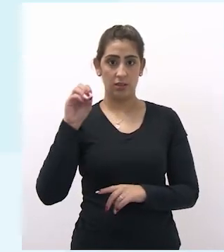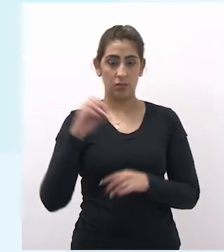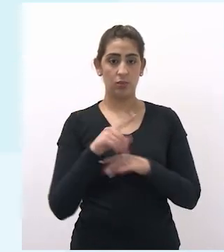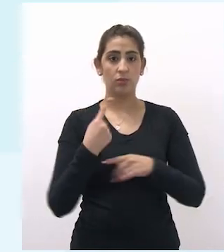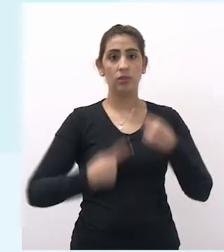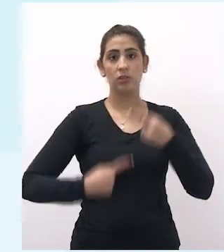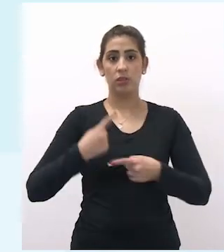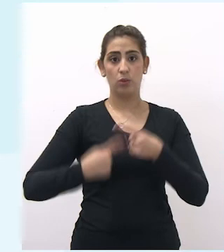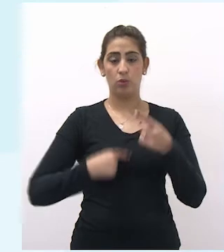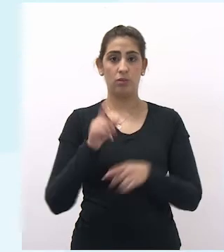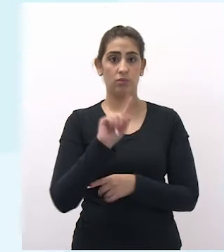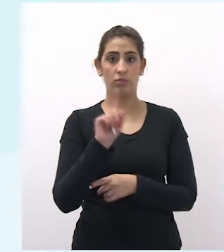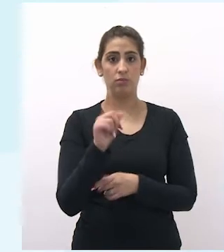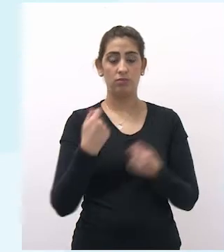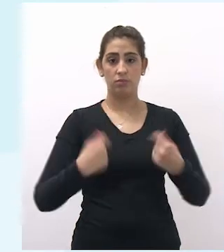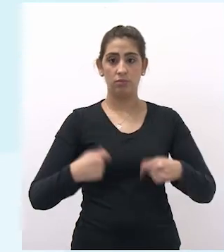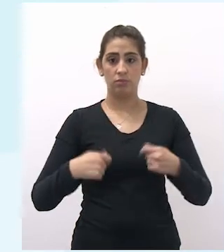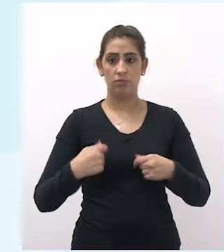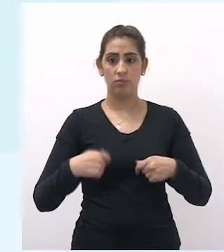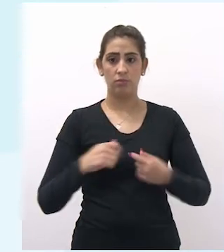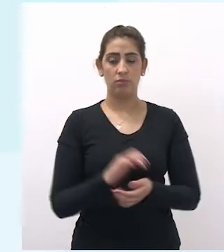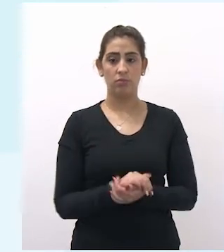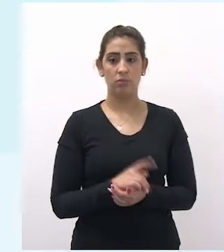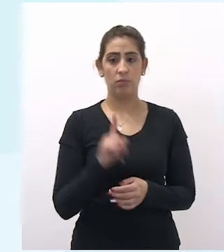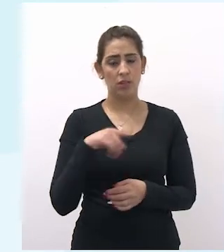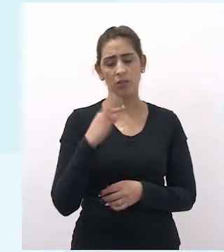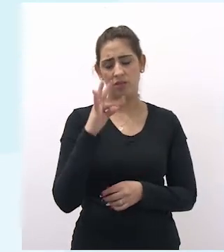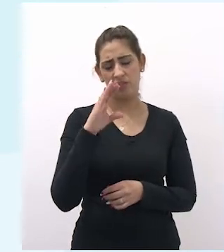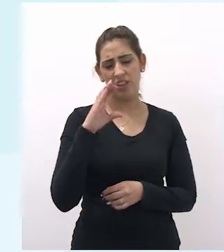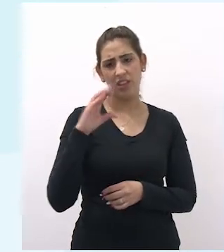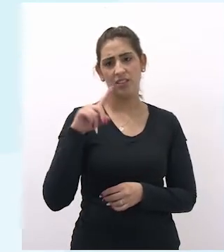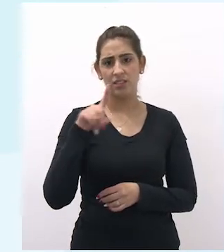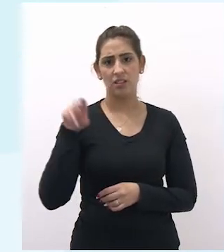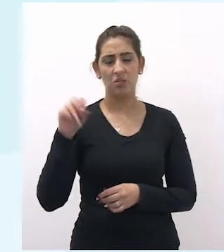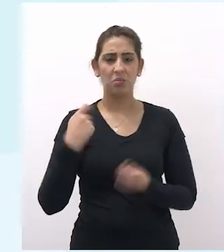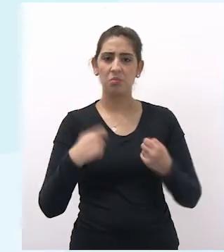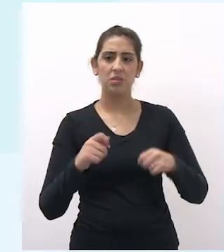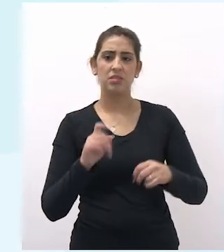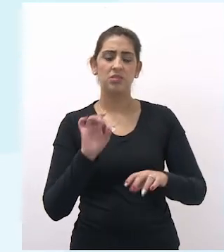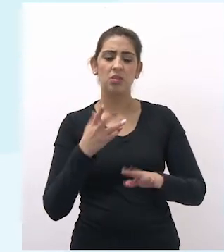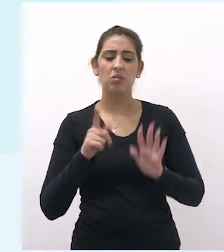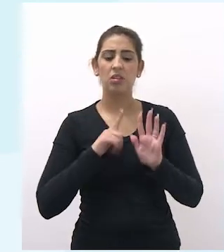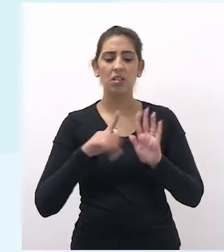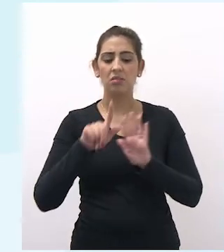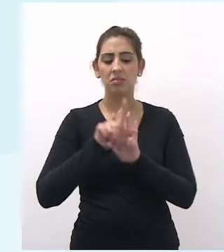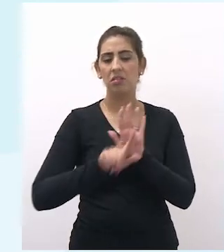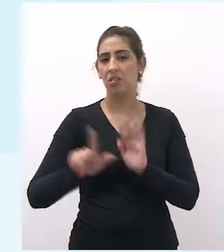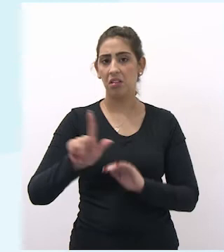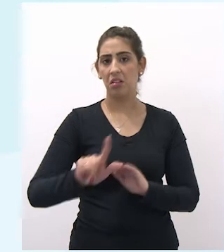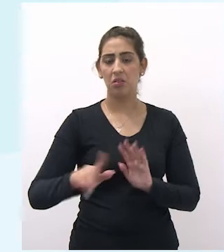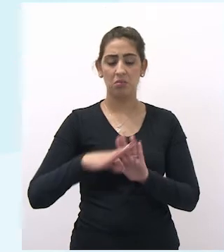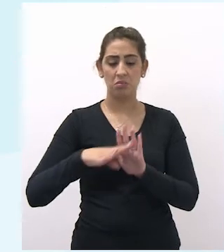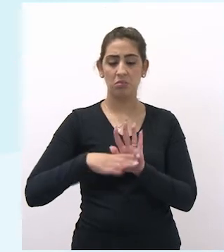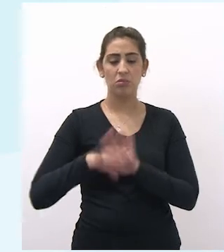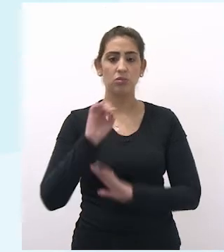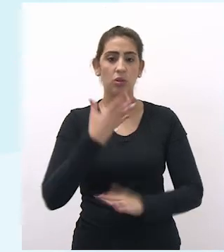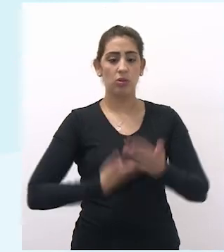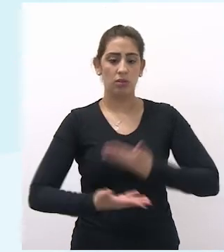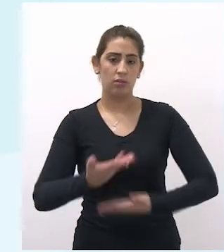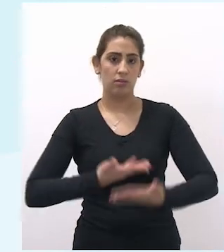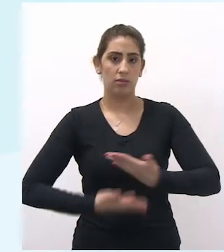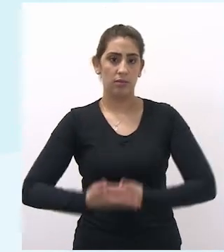discussões, elas não devem em absolutamente nada quando é não ficção, né? Porque a literatura, ela por si só tem esse poder de trazer para a